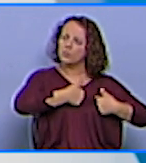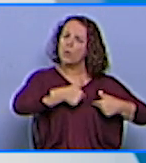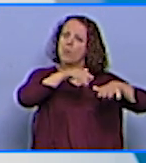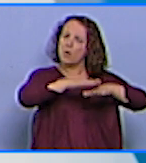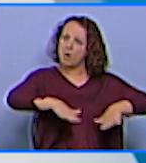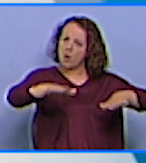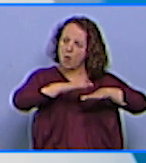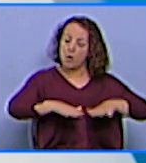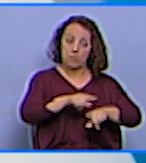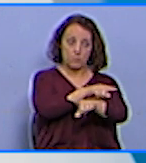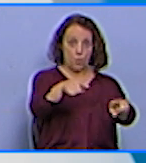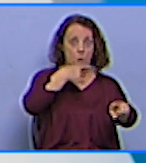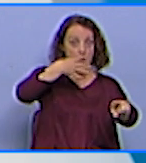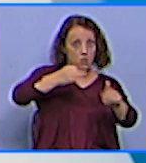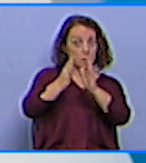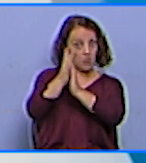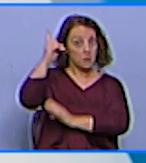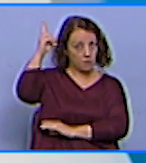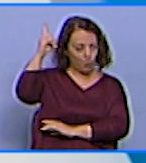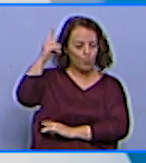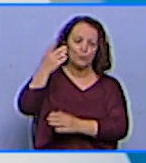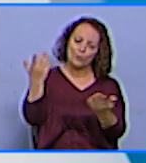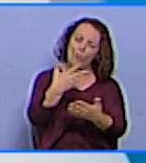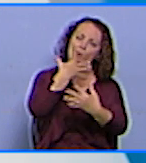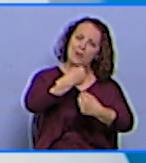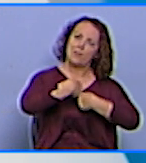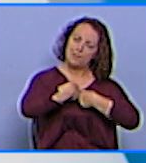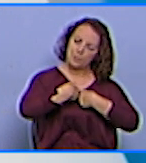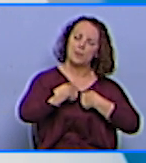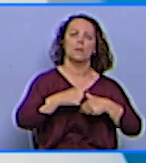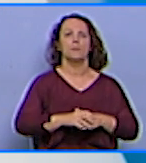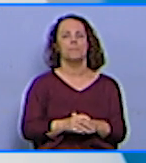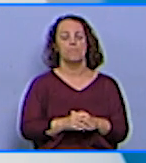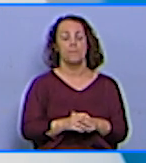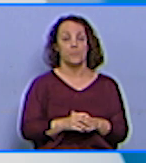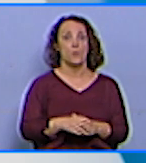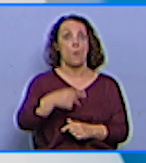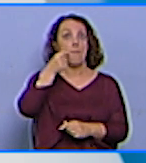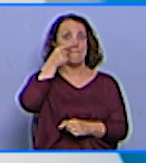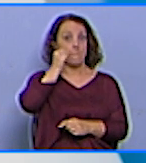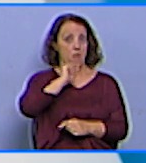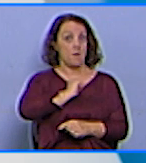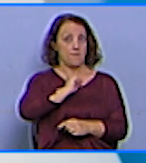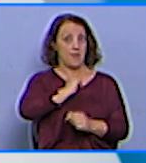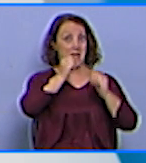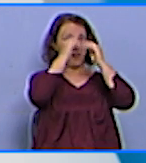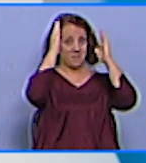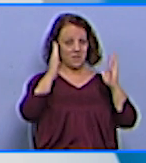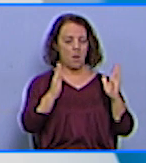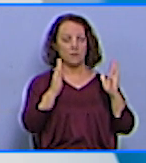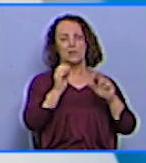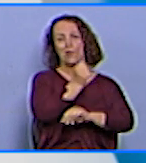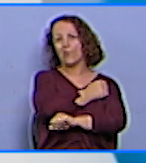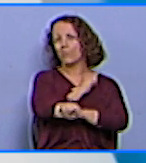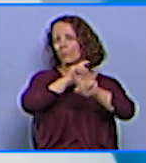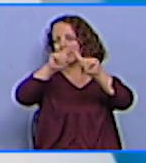Se acreditais em Deus, acreditai também em mim. Em casa de meu Pai há muitas moradas. Se assim